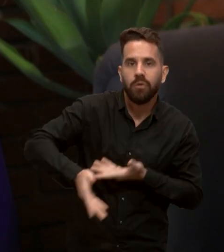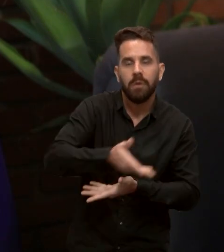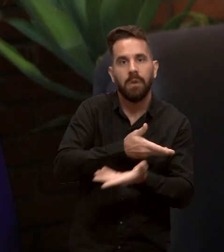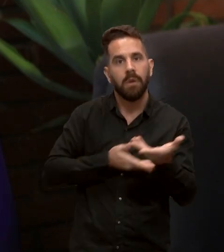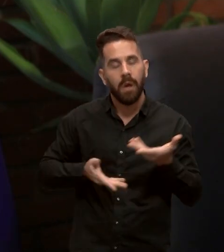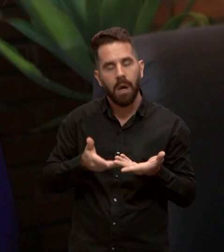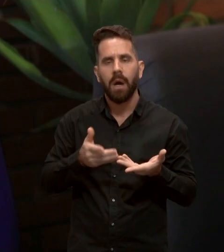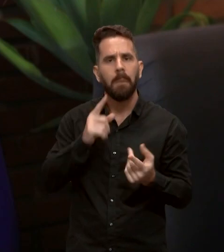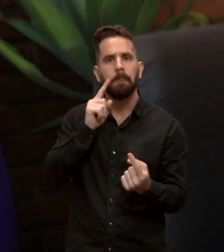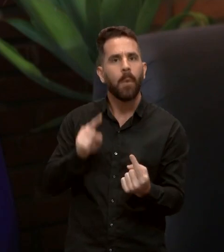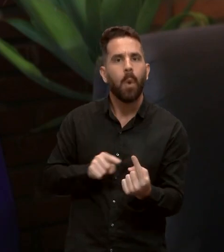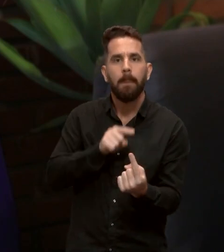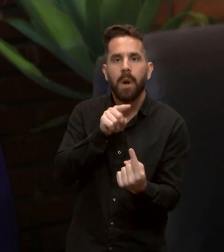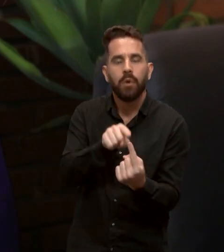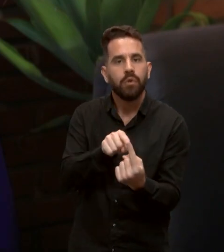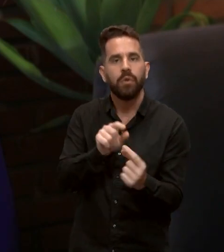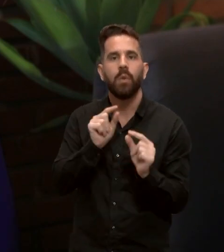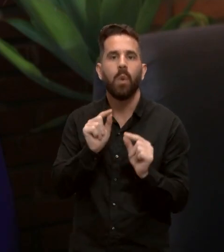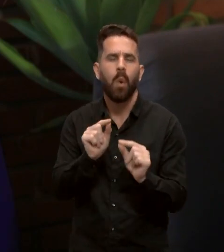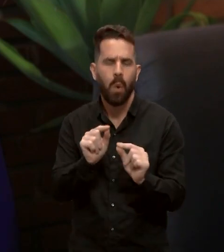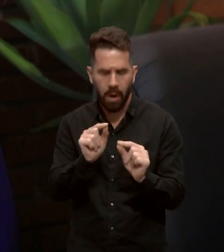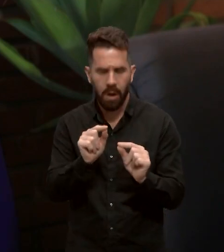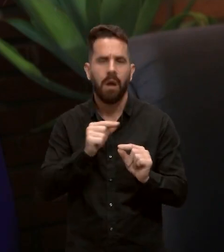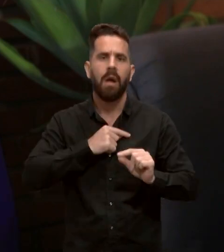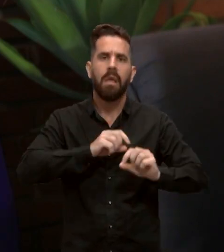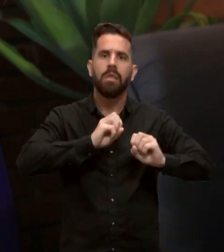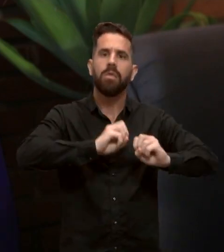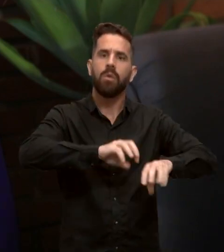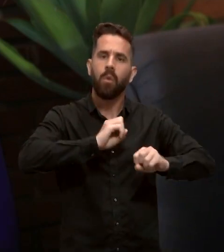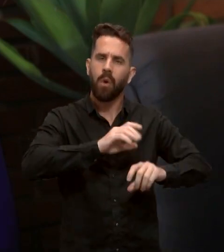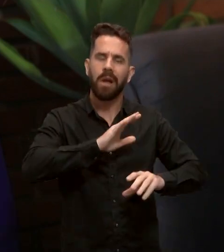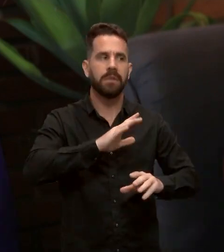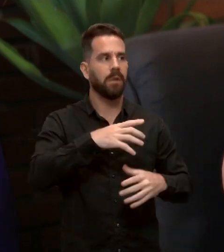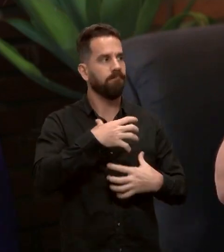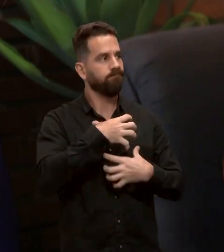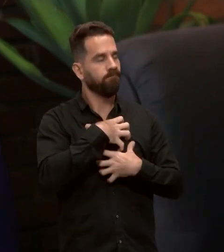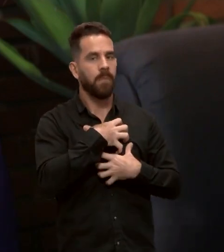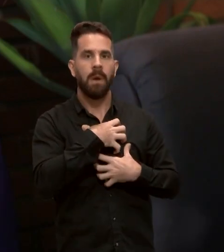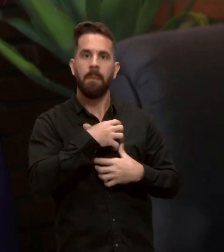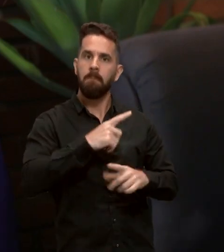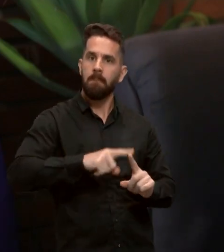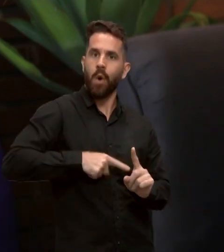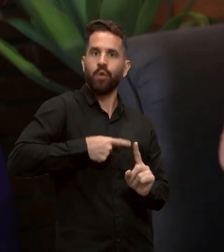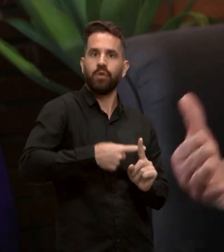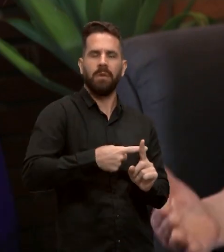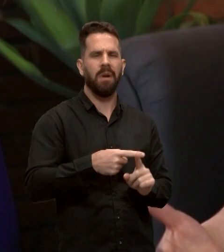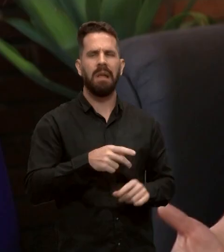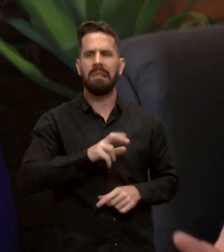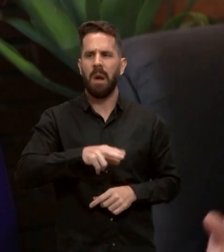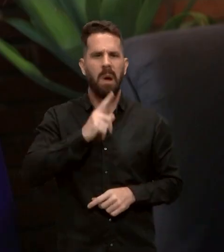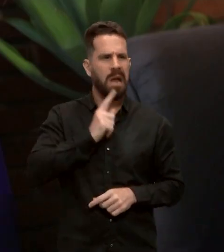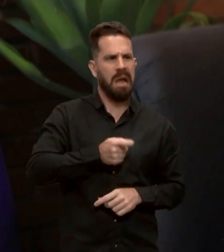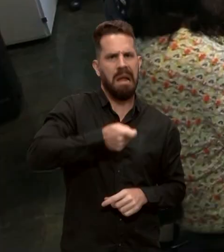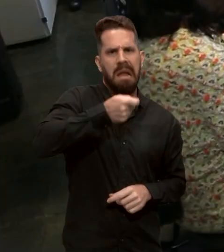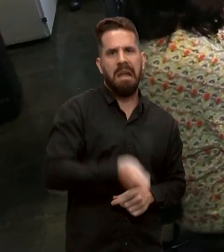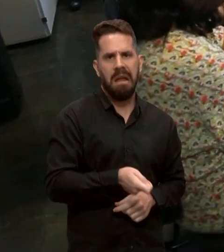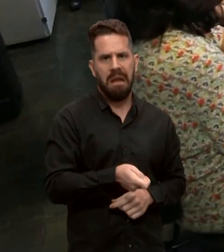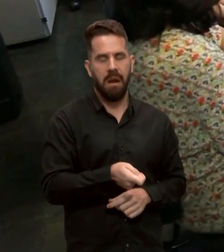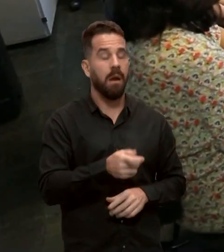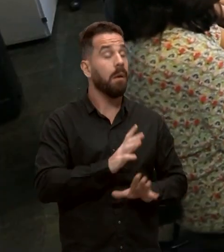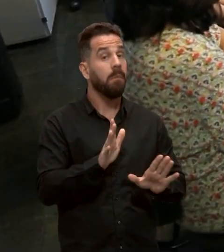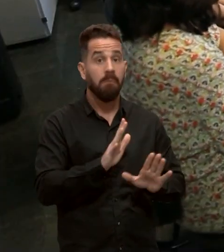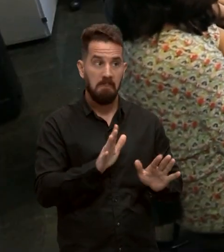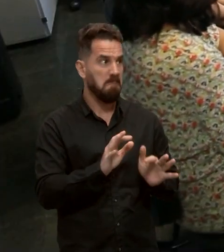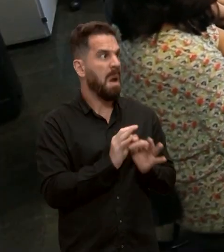se ter uma educação mais positiva, né? Uma educação que não fosse tão autoritária e não tão permissiva. E